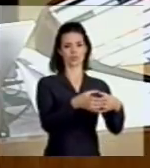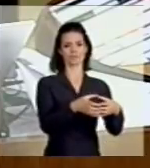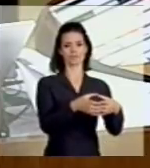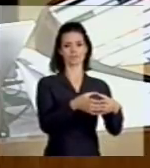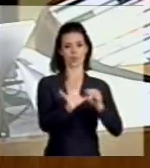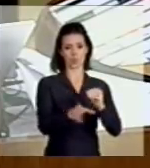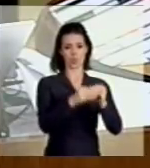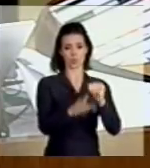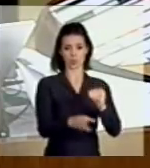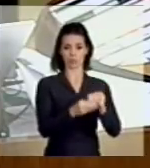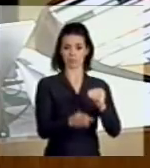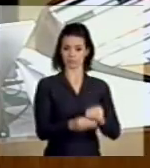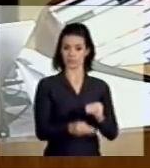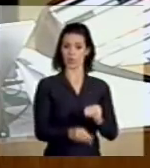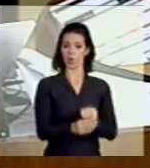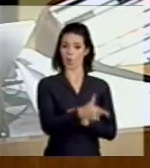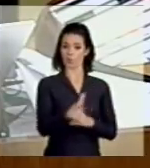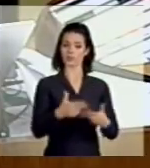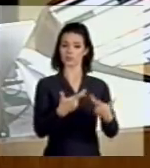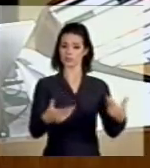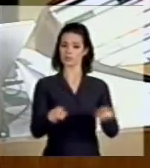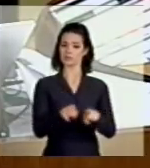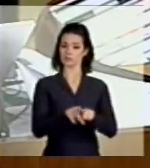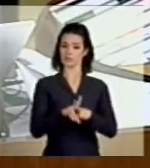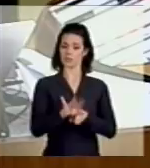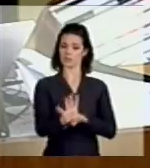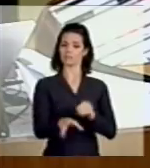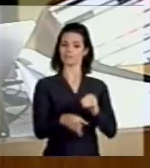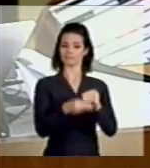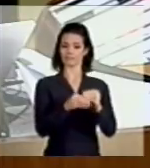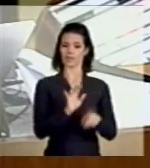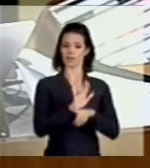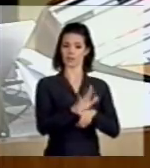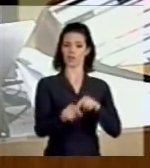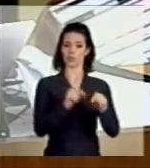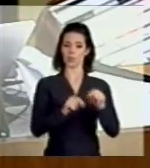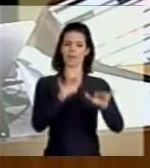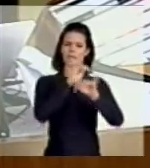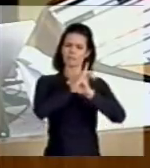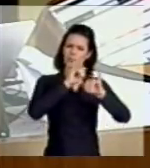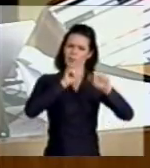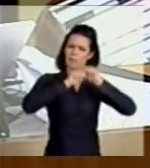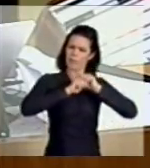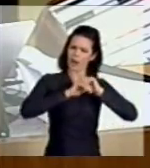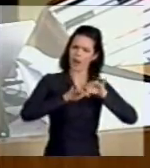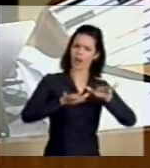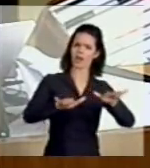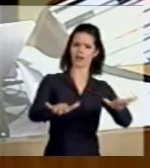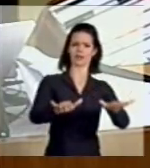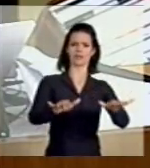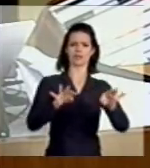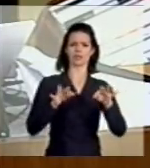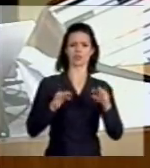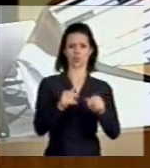nesses autos outras de igual envergadura, nominalmente as seguintes: publicidade ampla dada a todos os atos do